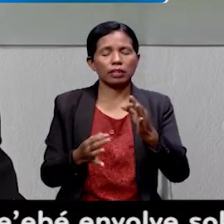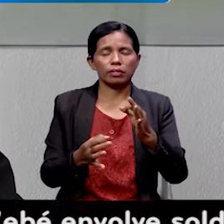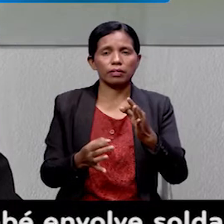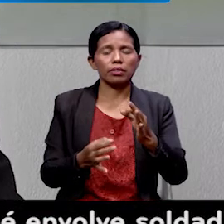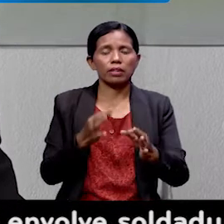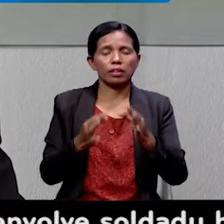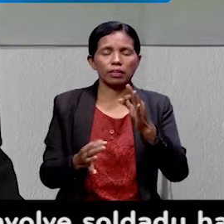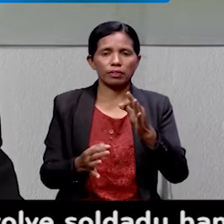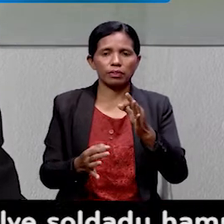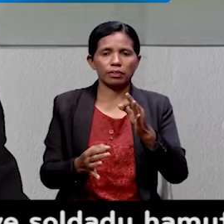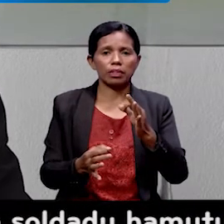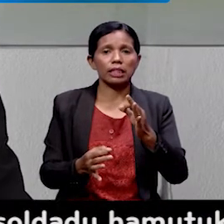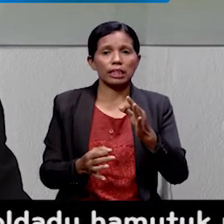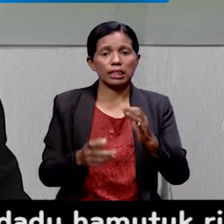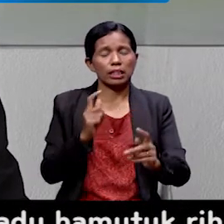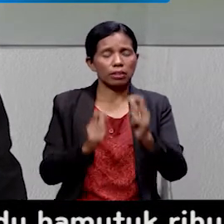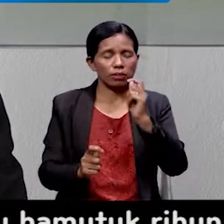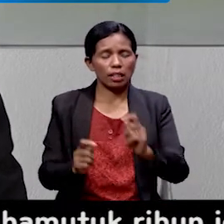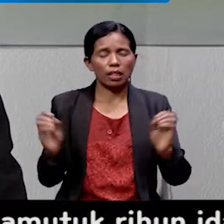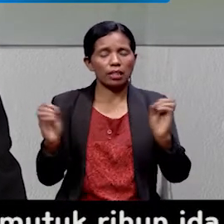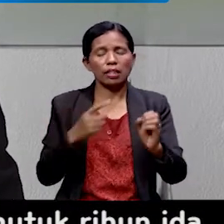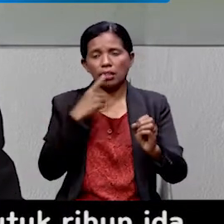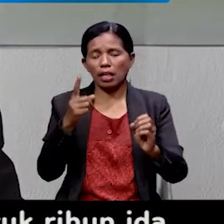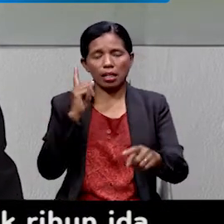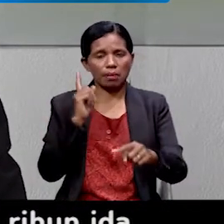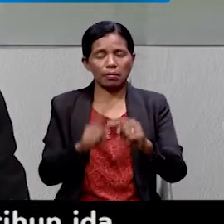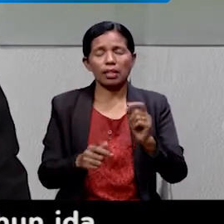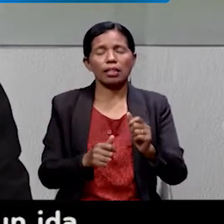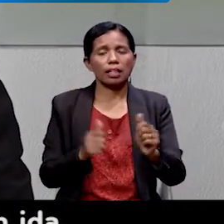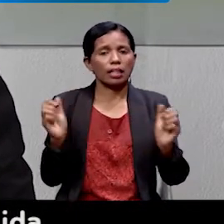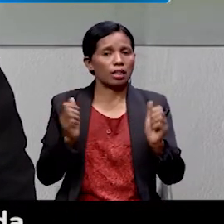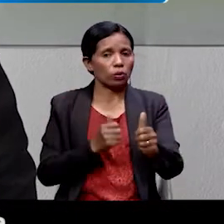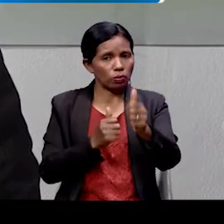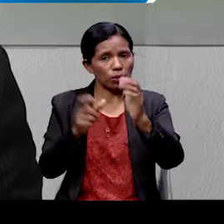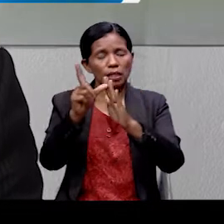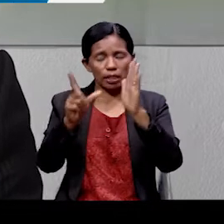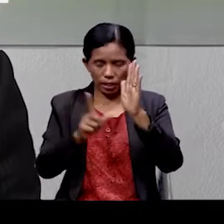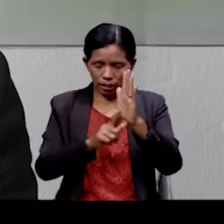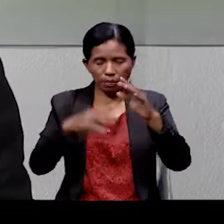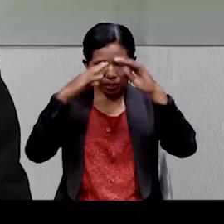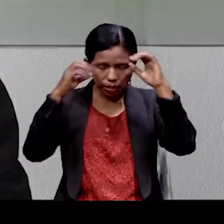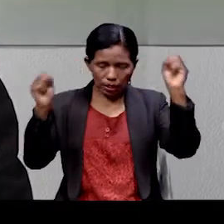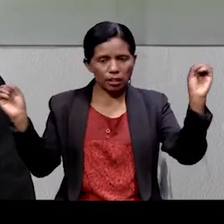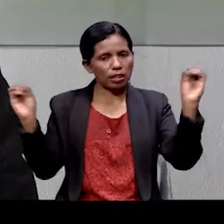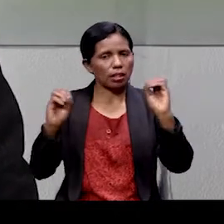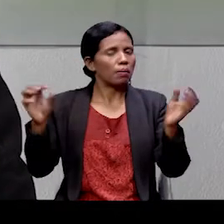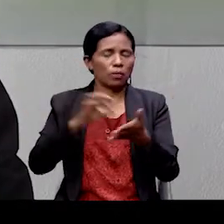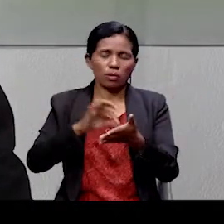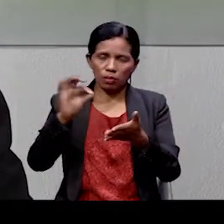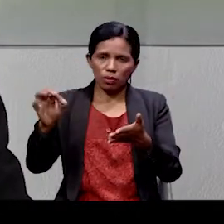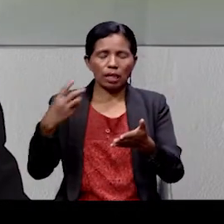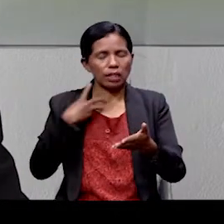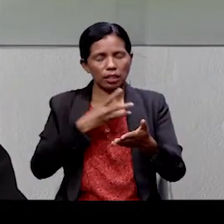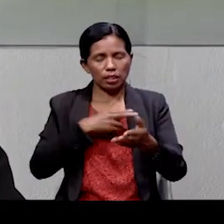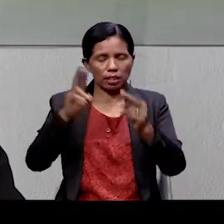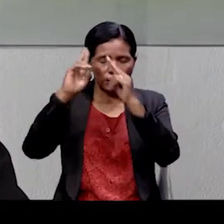o presidente da promulga, o parlamento moço tem a posição ainda, né, bem, respeita princípios de separação